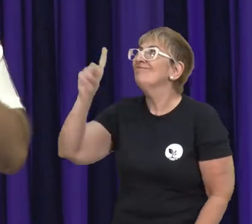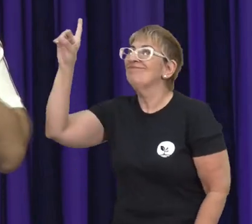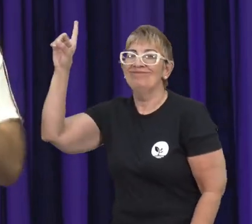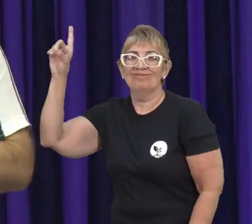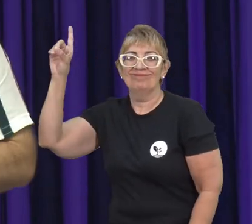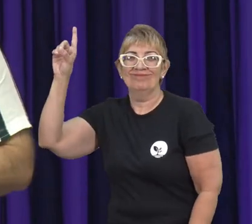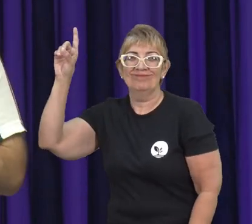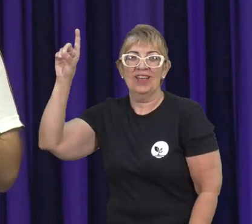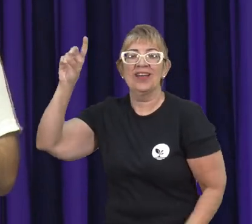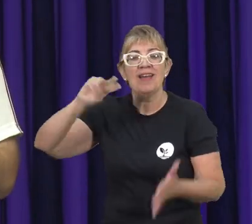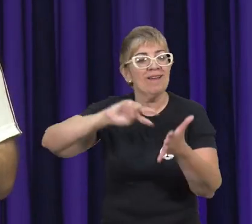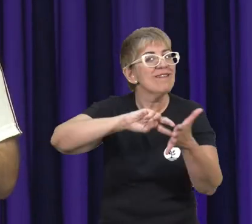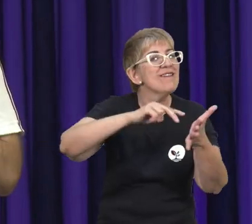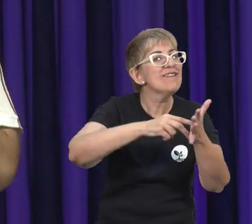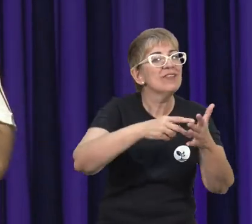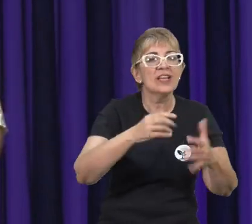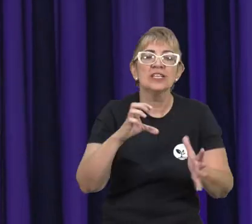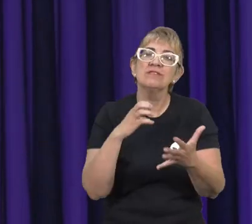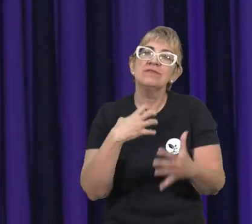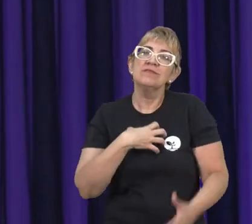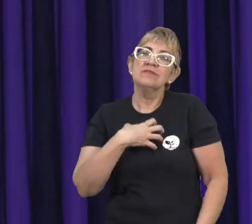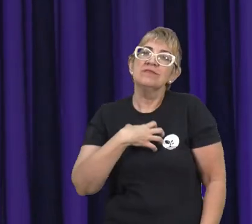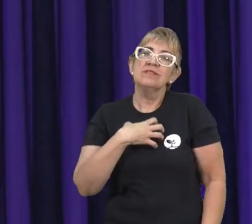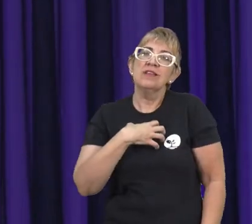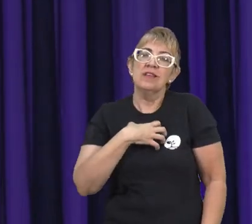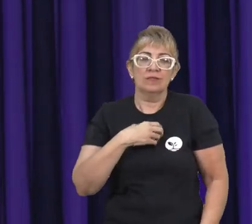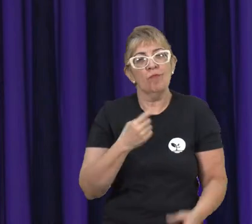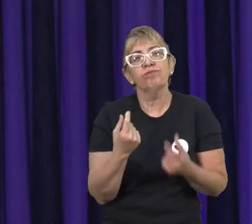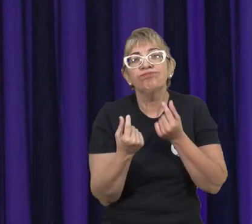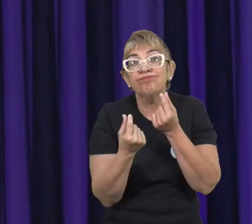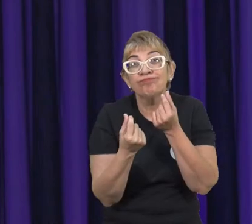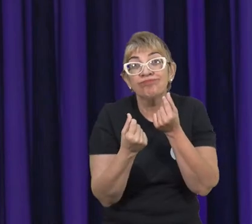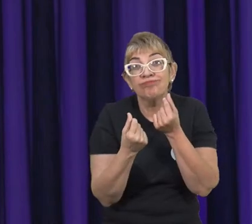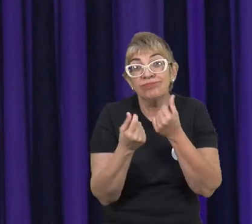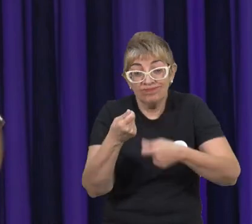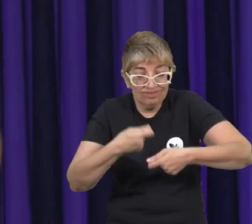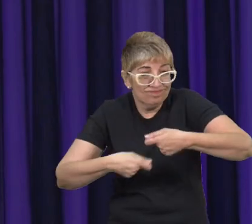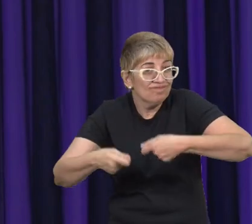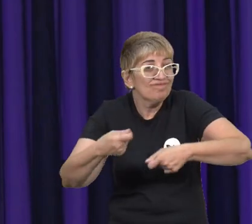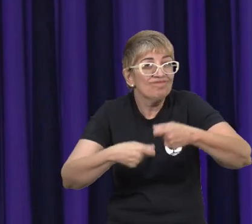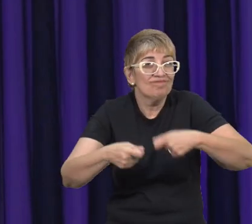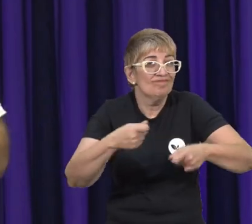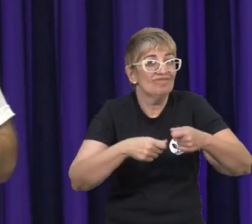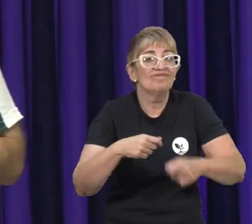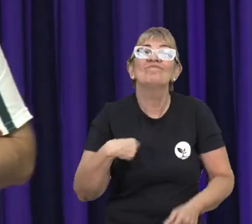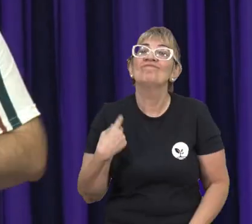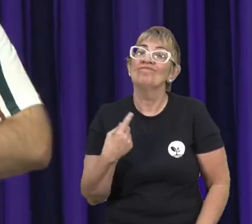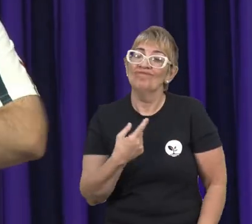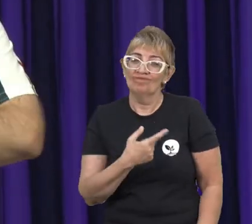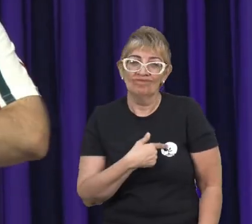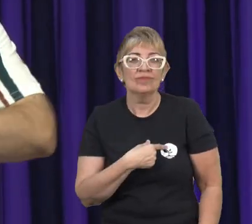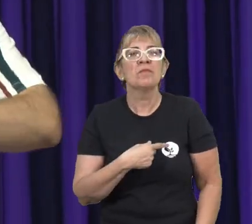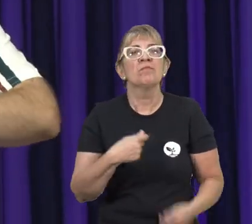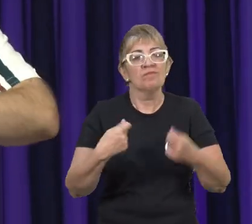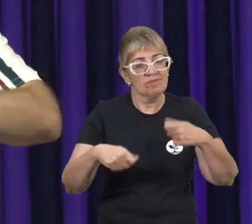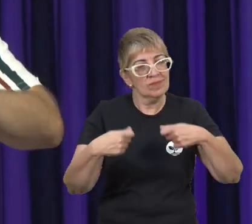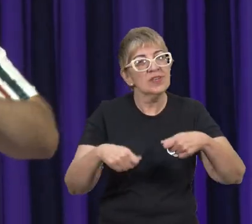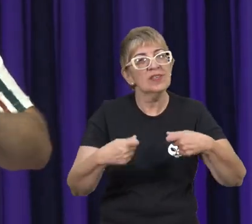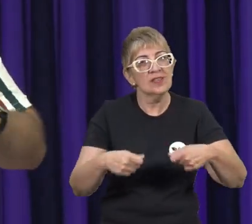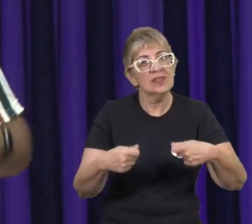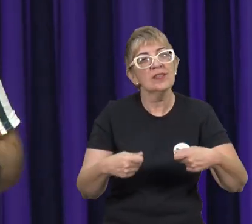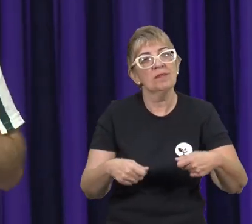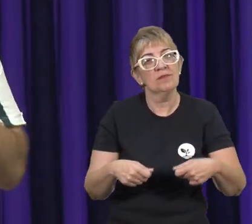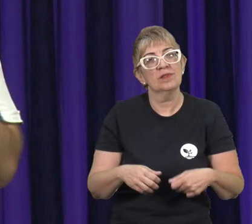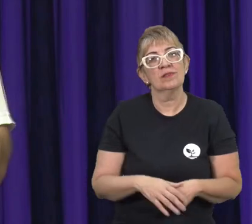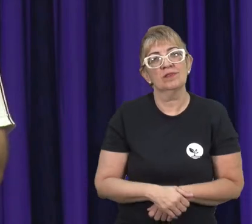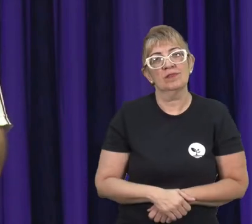maneira como nós nos relacionamos com os recursos que estão nas nossas mãos. Nós devemos também ressignificar toda a maneira